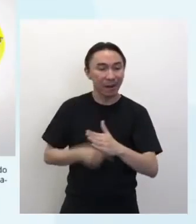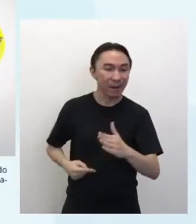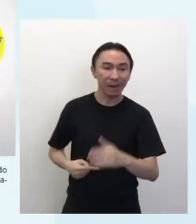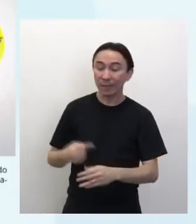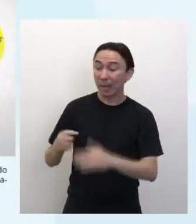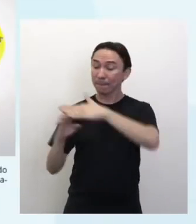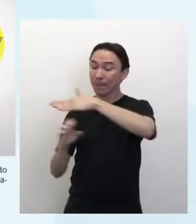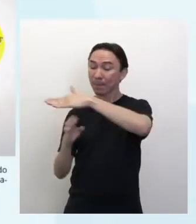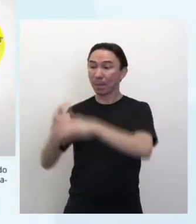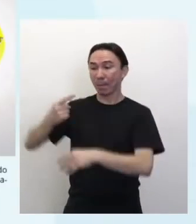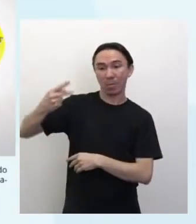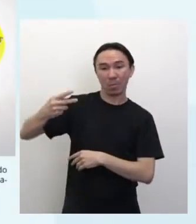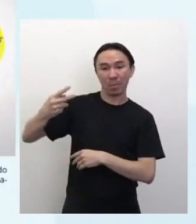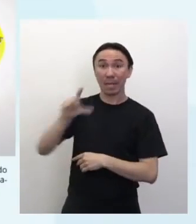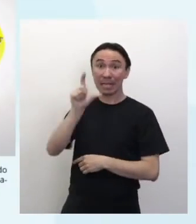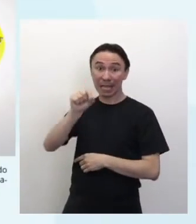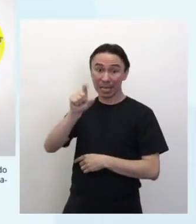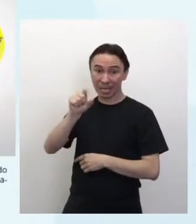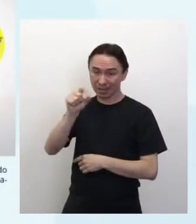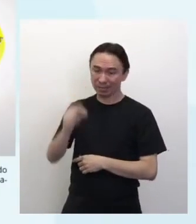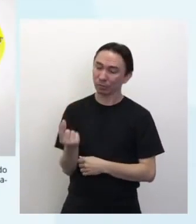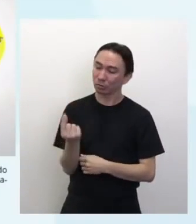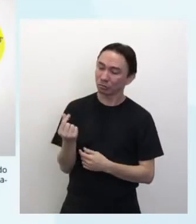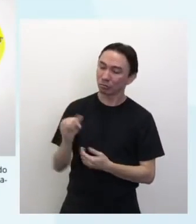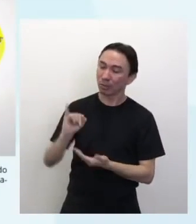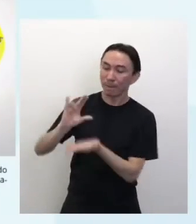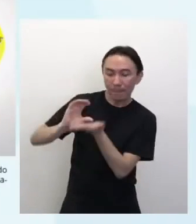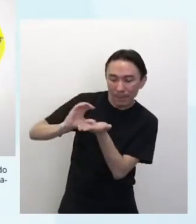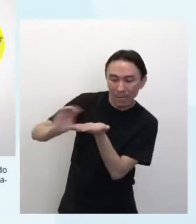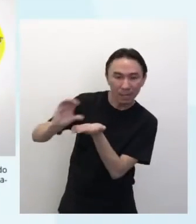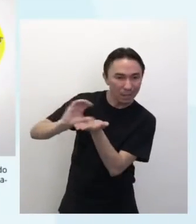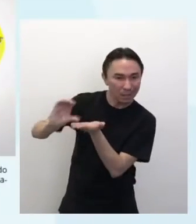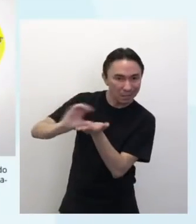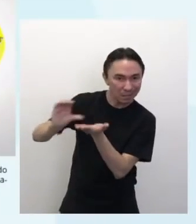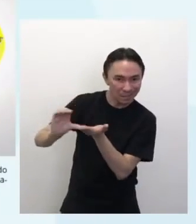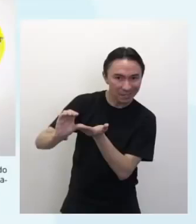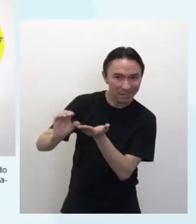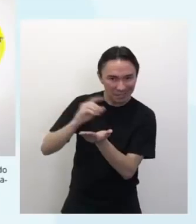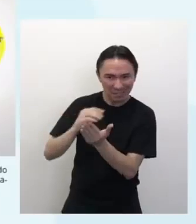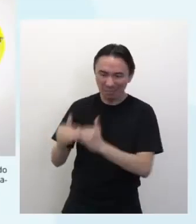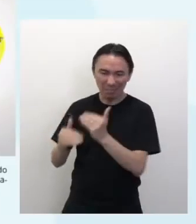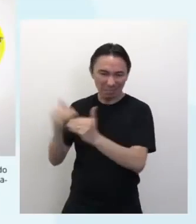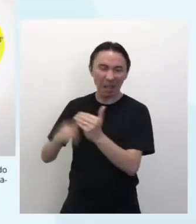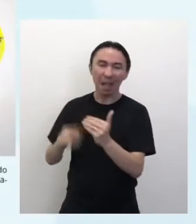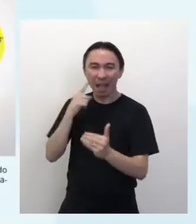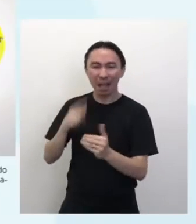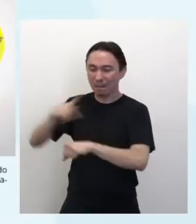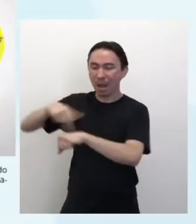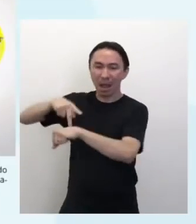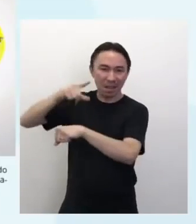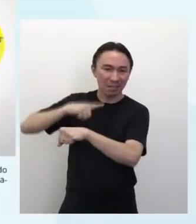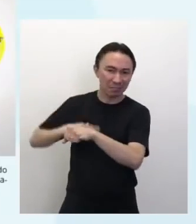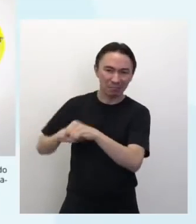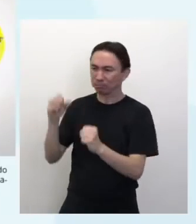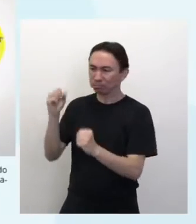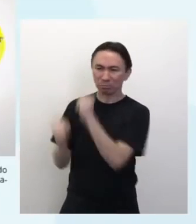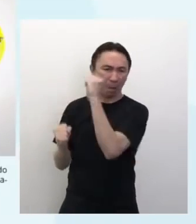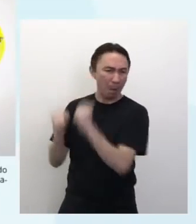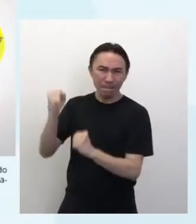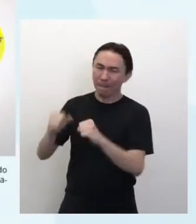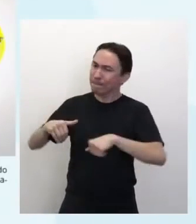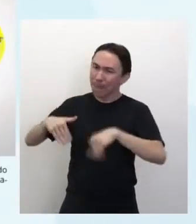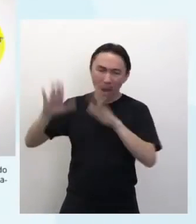em desenvolvimento. A gente observa aí que são países extremamente desenvolvidos na área de automobilismo